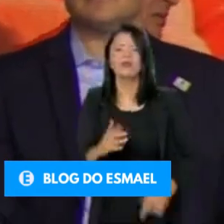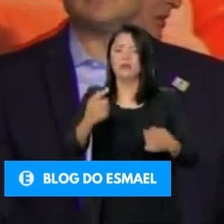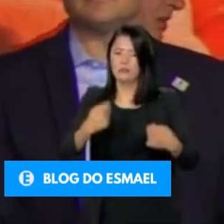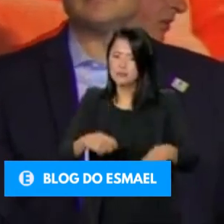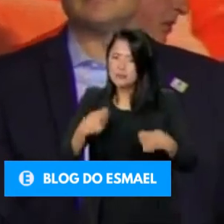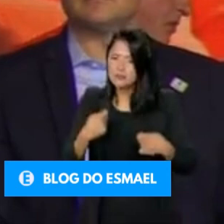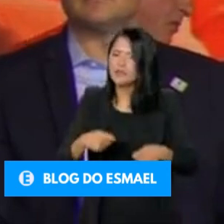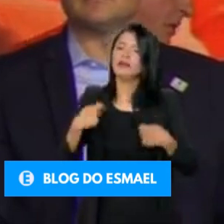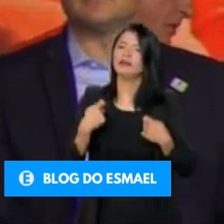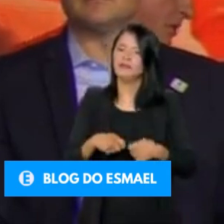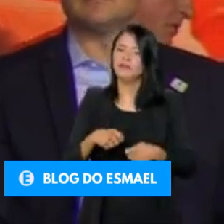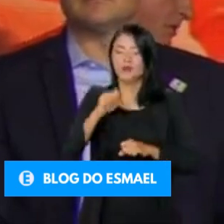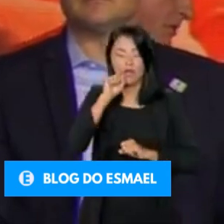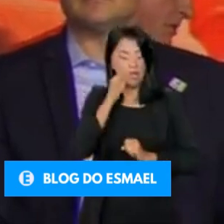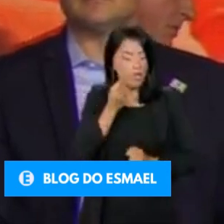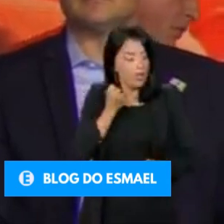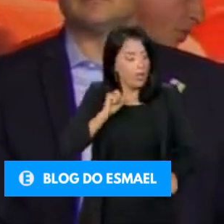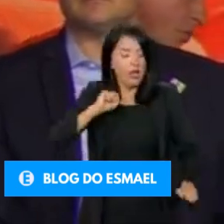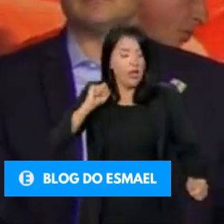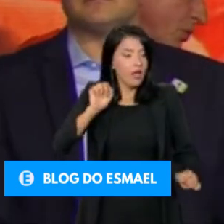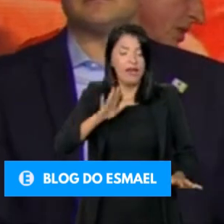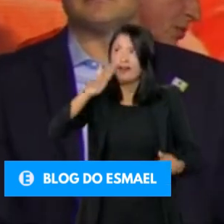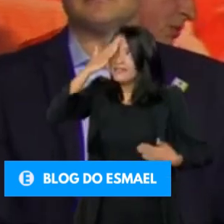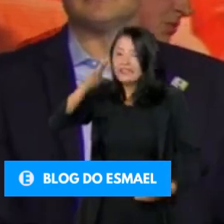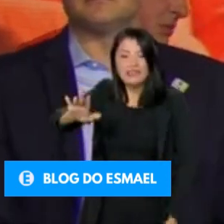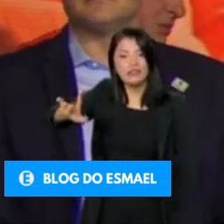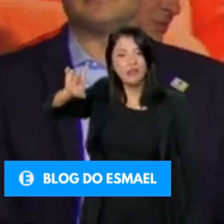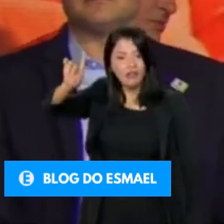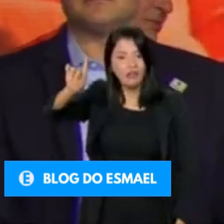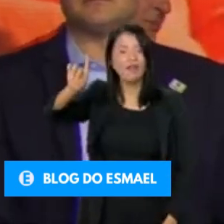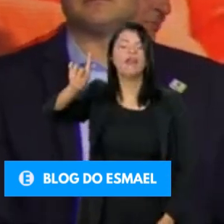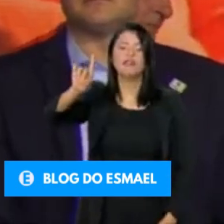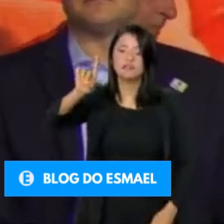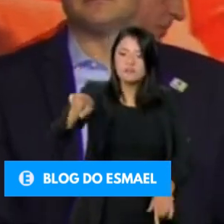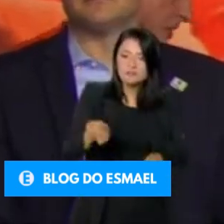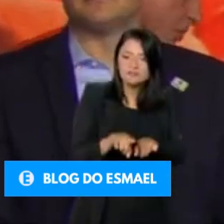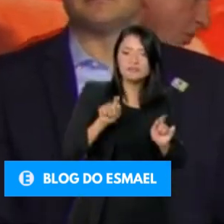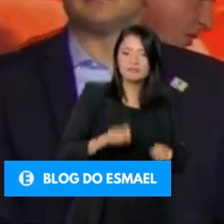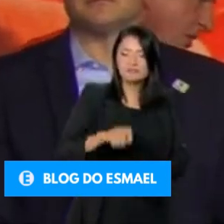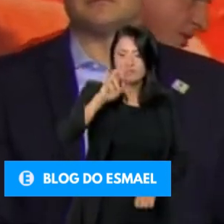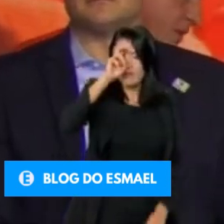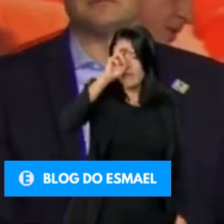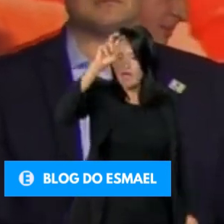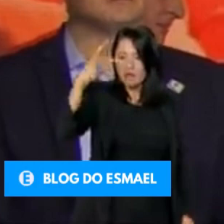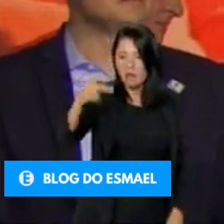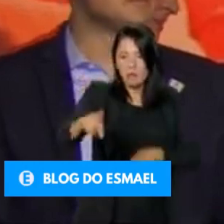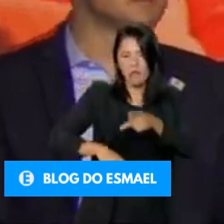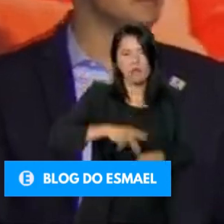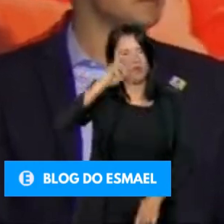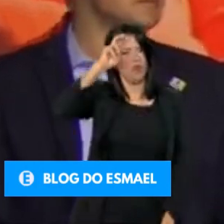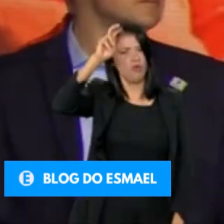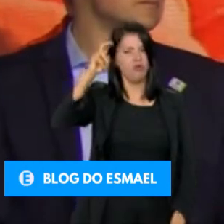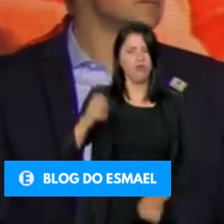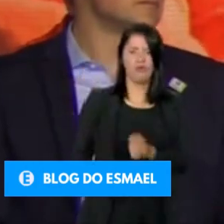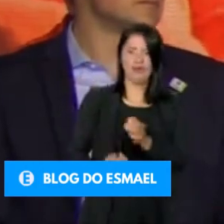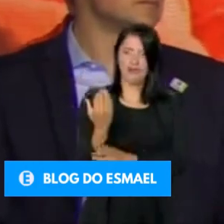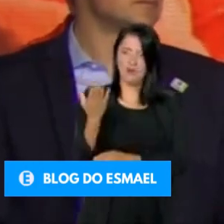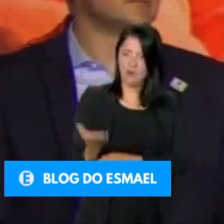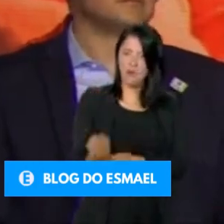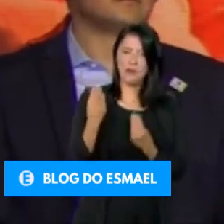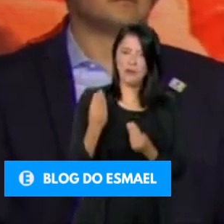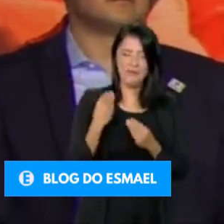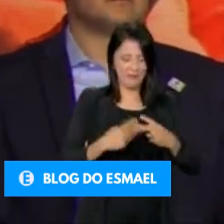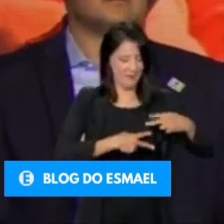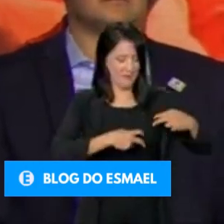deveria levantar todo dia, agradecer a Deus e agradecer a inteligência de um povo que criou uma empresa